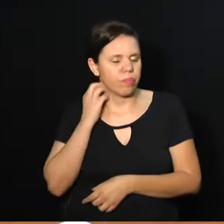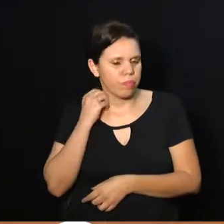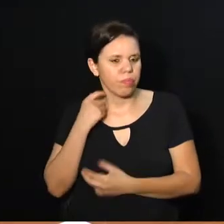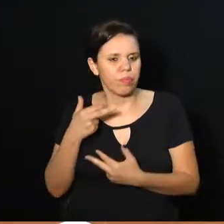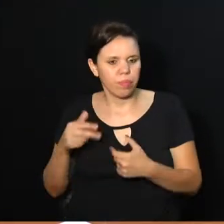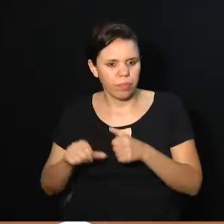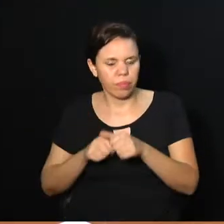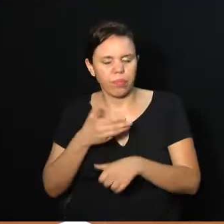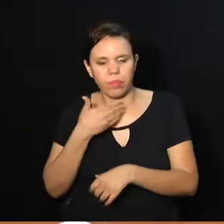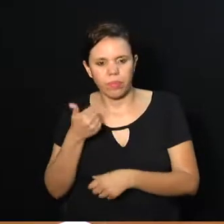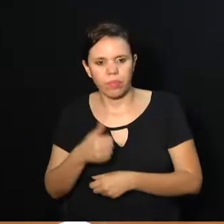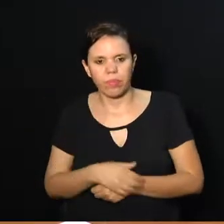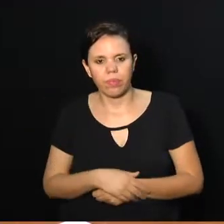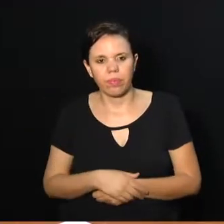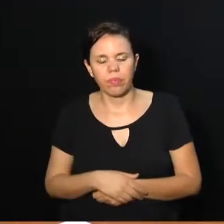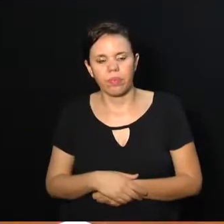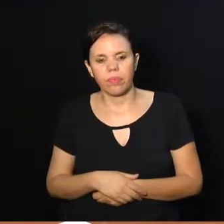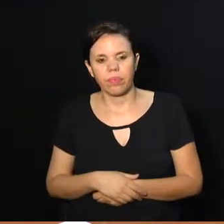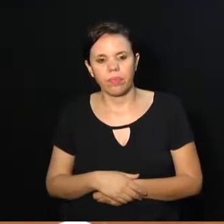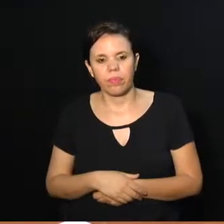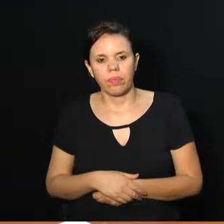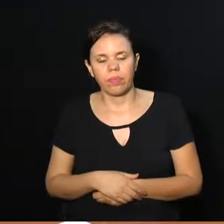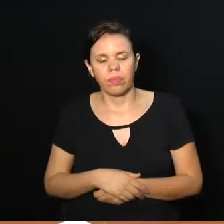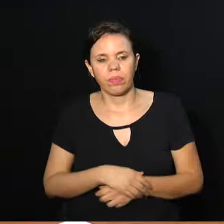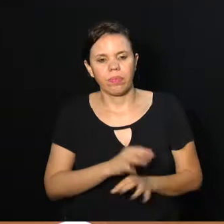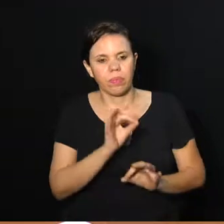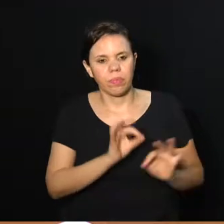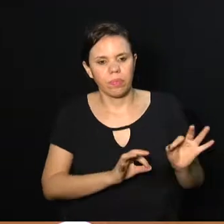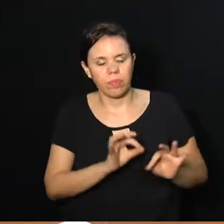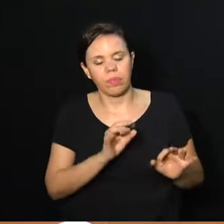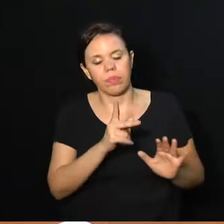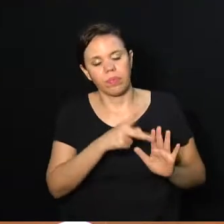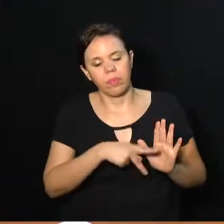coisas vão melhorar. Né, porque o político realmente,